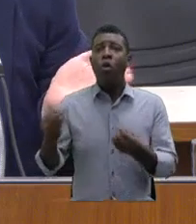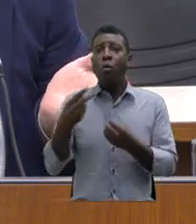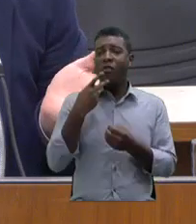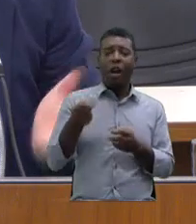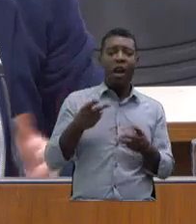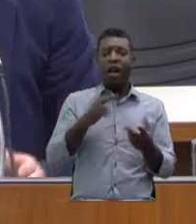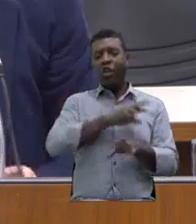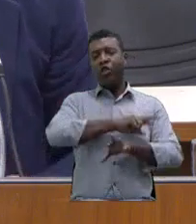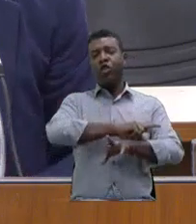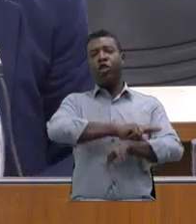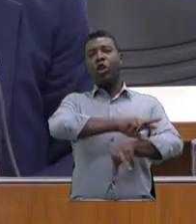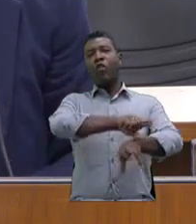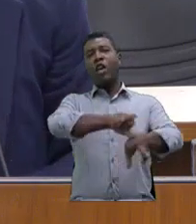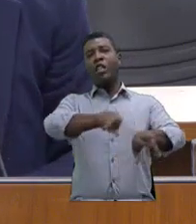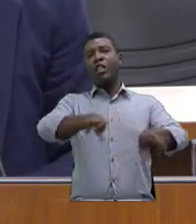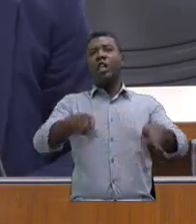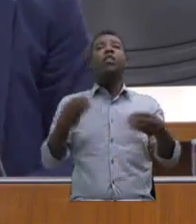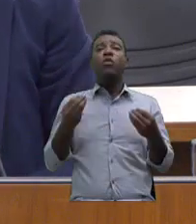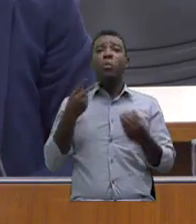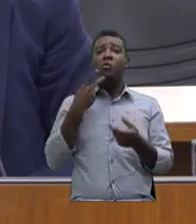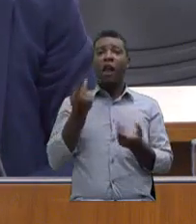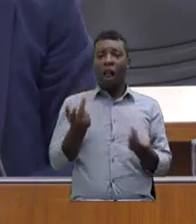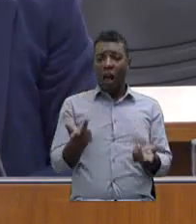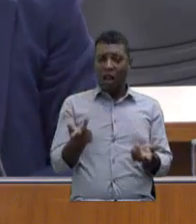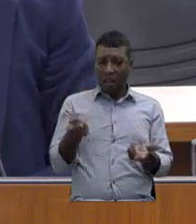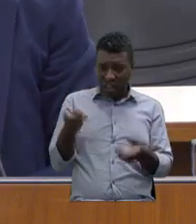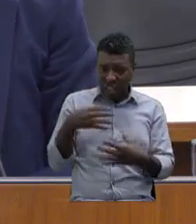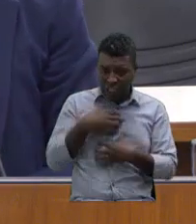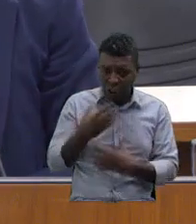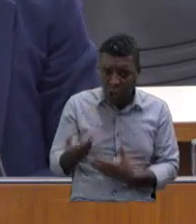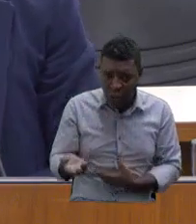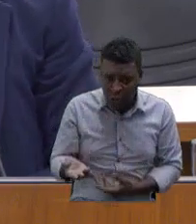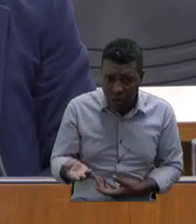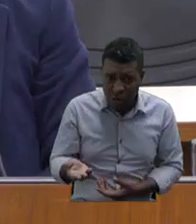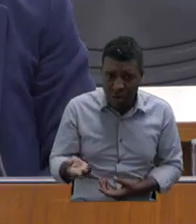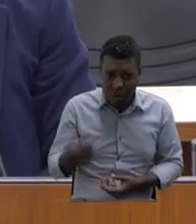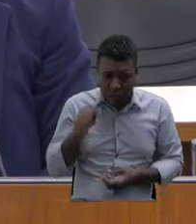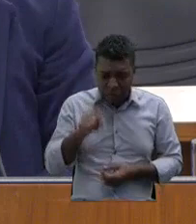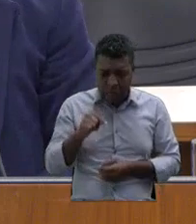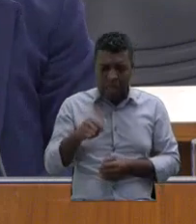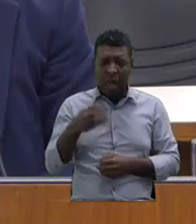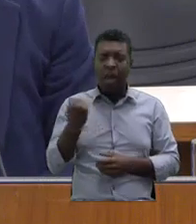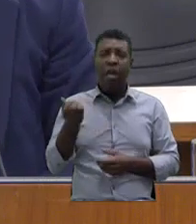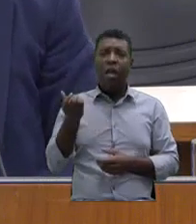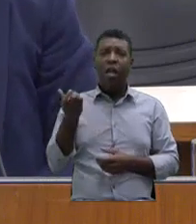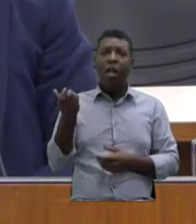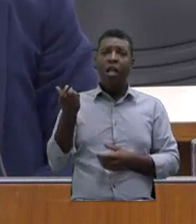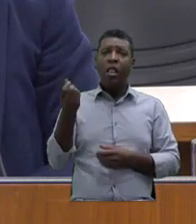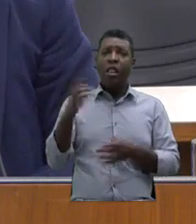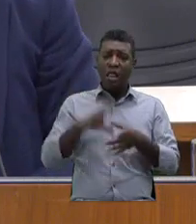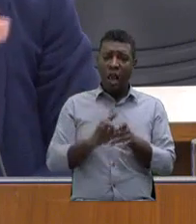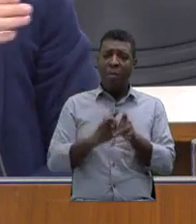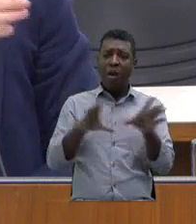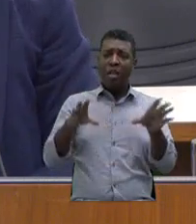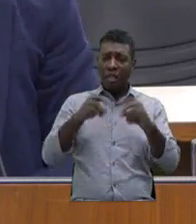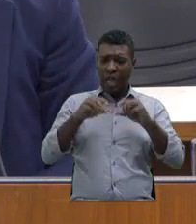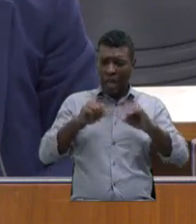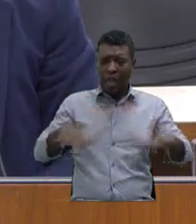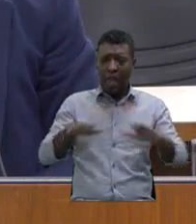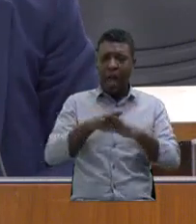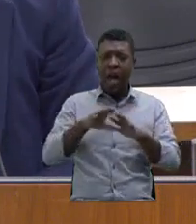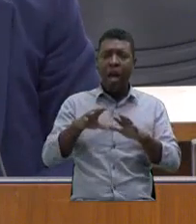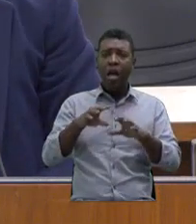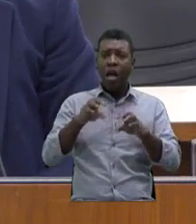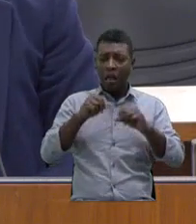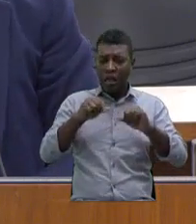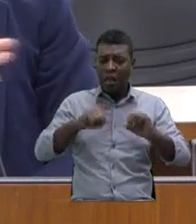Por favor, gente, nós vivemos uma democracia em Minas Gerais, numa terra de liberdade que está na nossa bandeira. E, para terminar, os